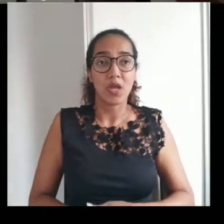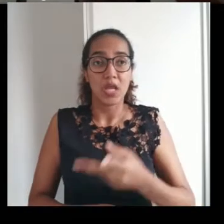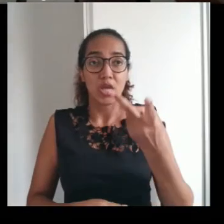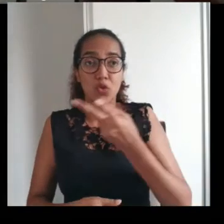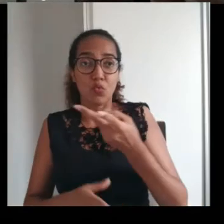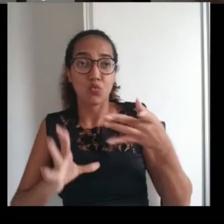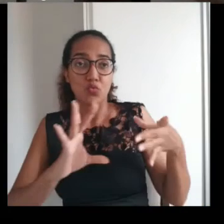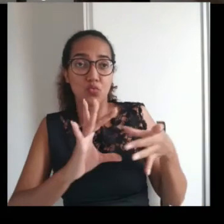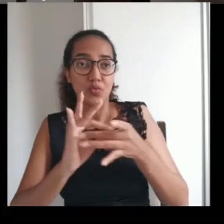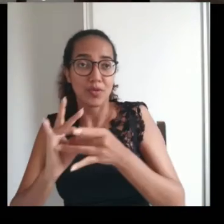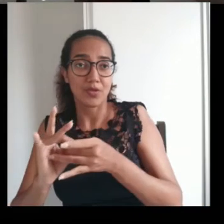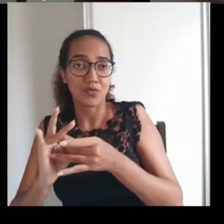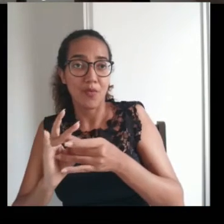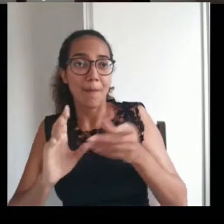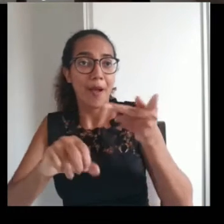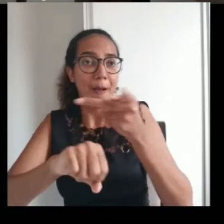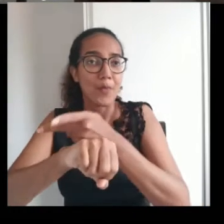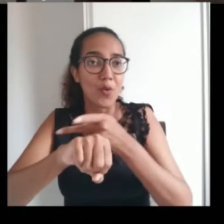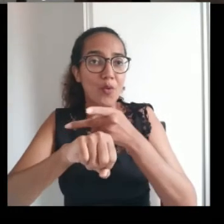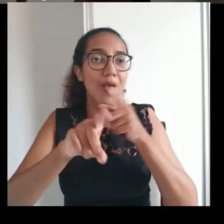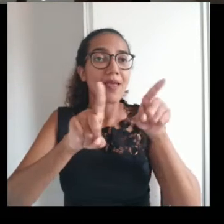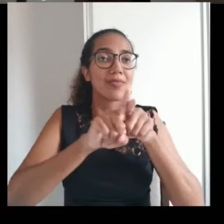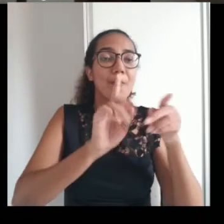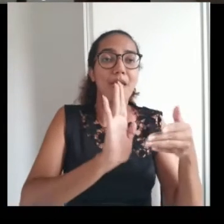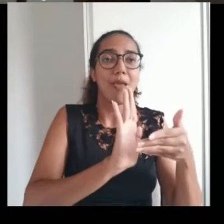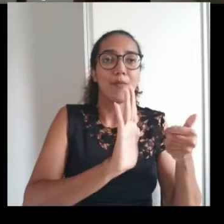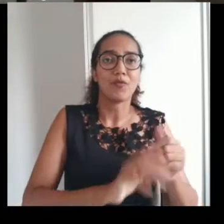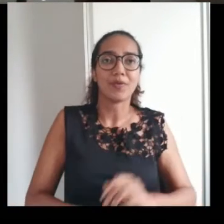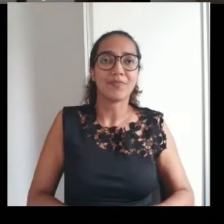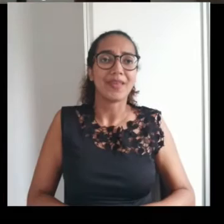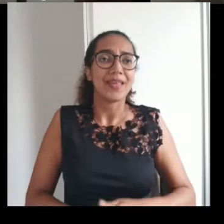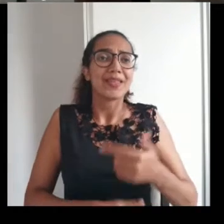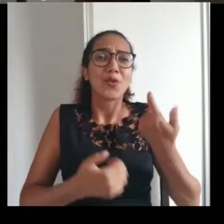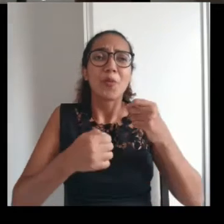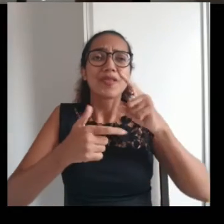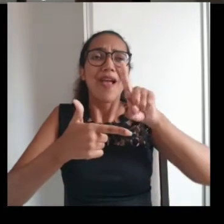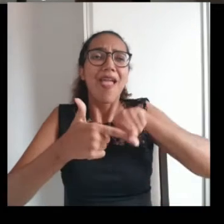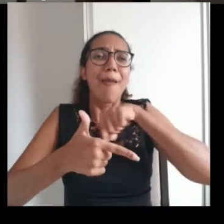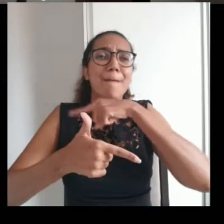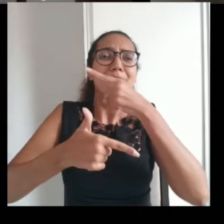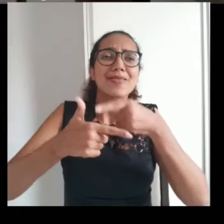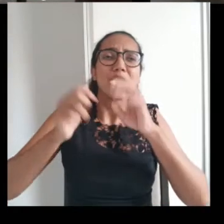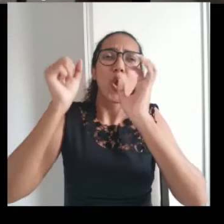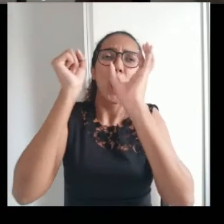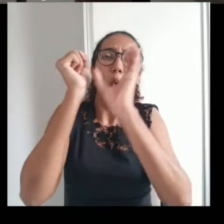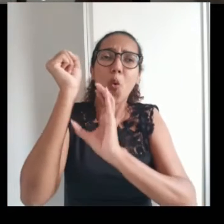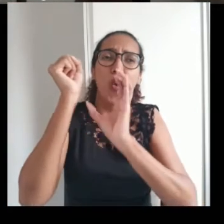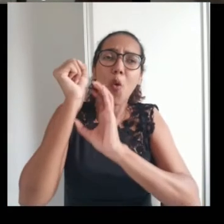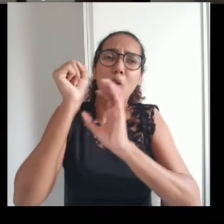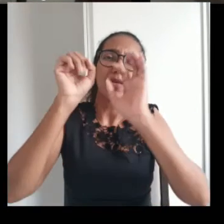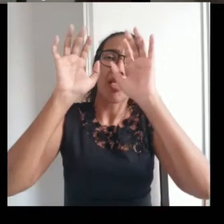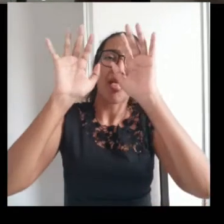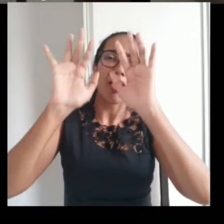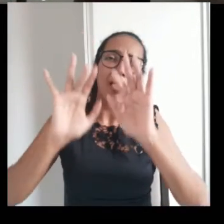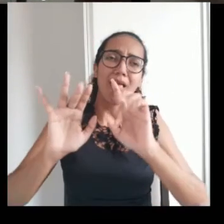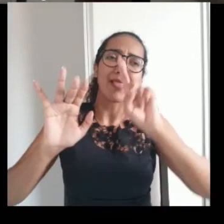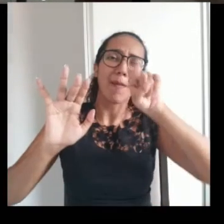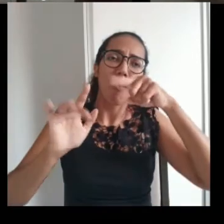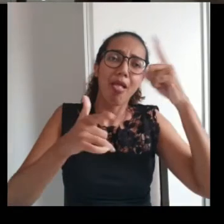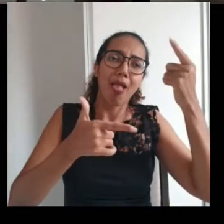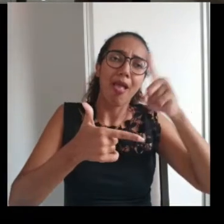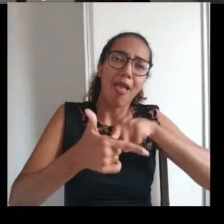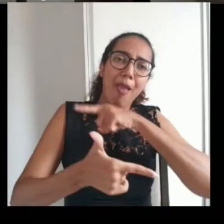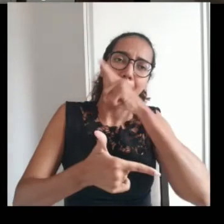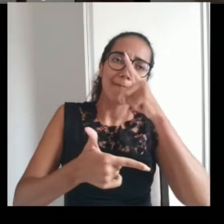importante isso, ó, porque ao invés de você repetir esse código todinho lá nos 2 métodos, você criou um método novo e reusou ele, né? Isso